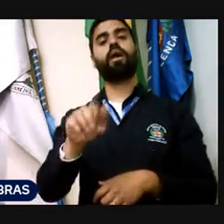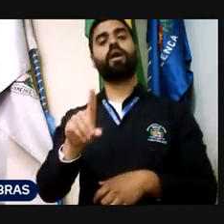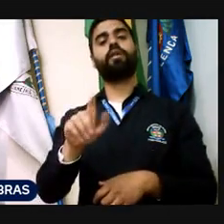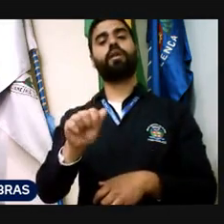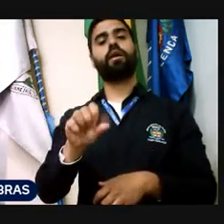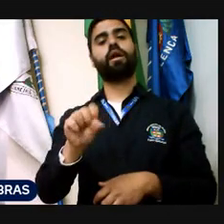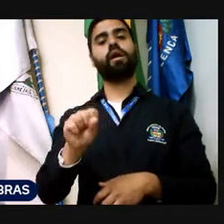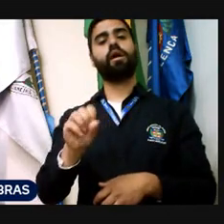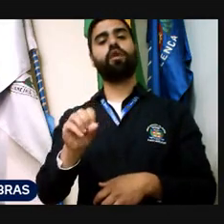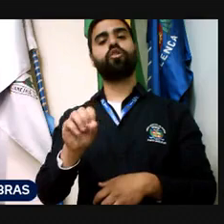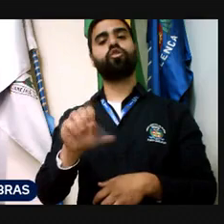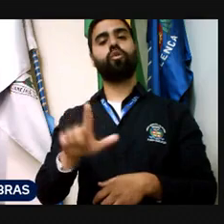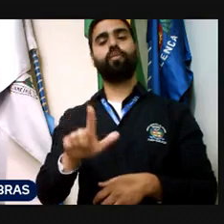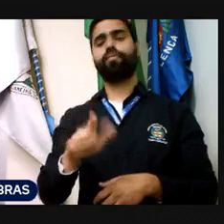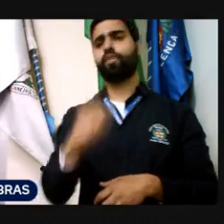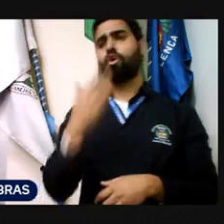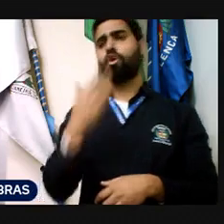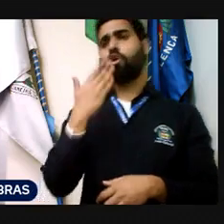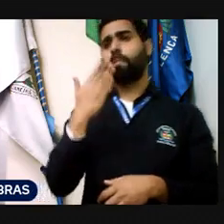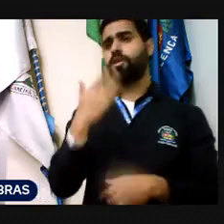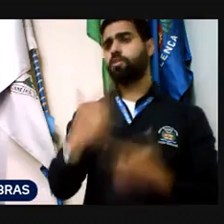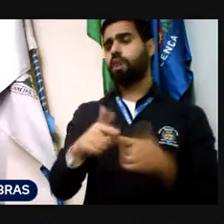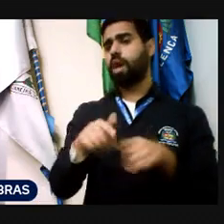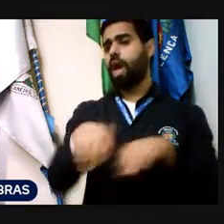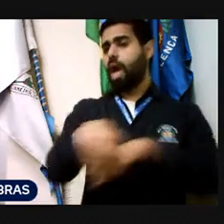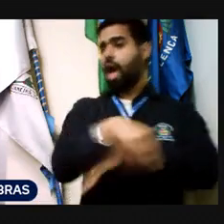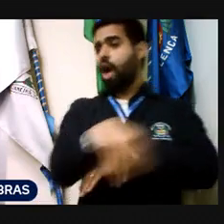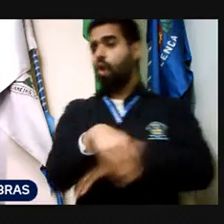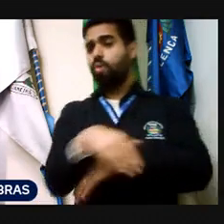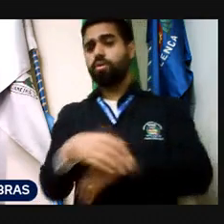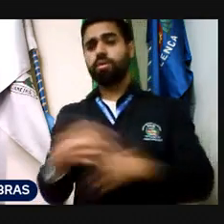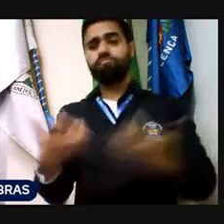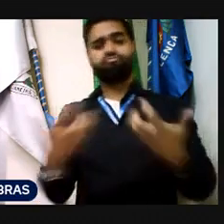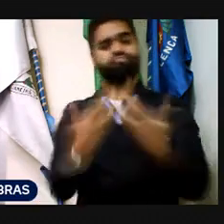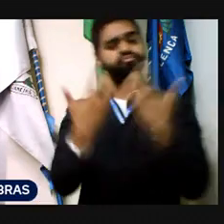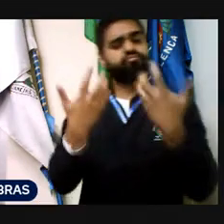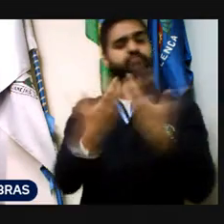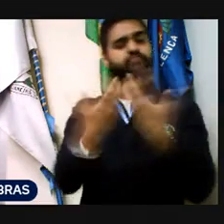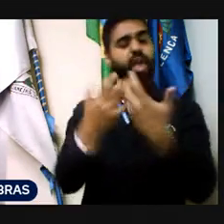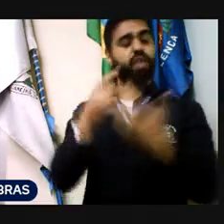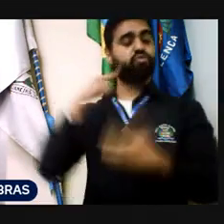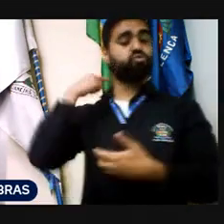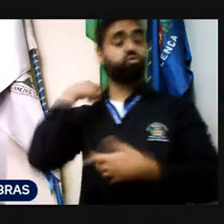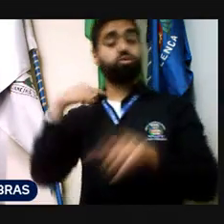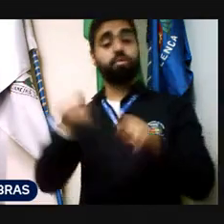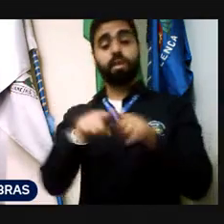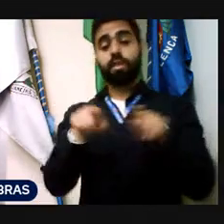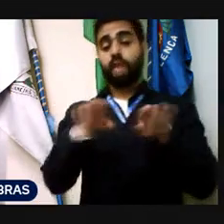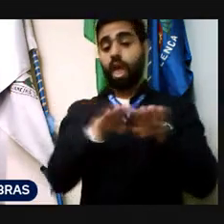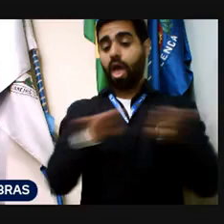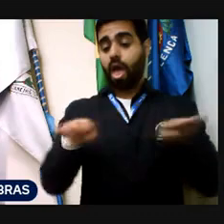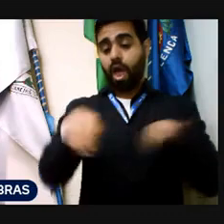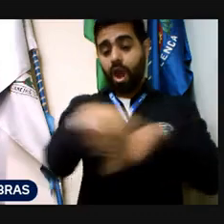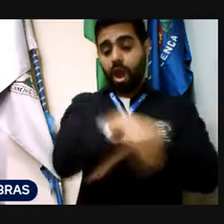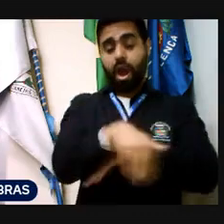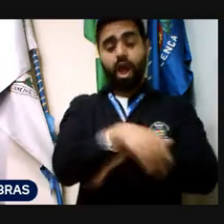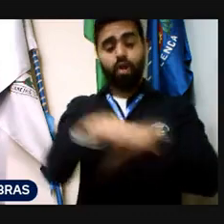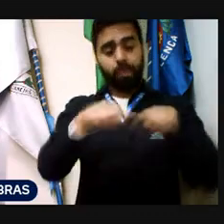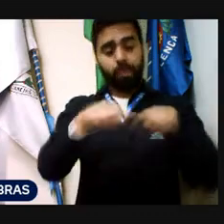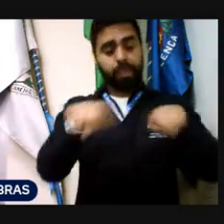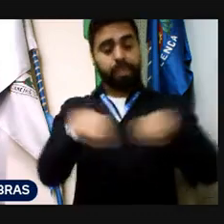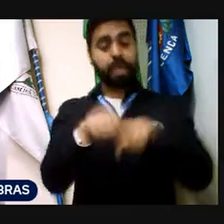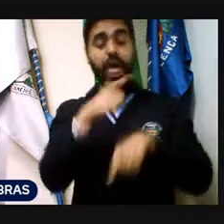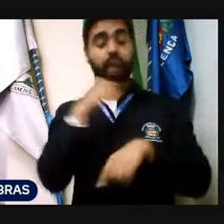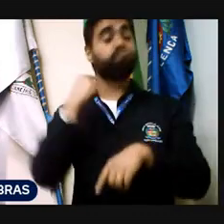Tal pedido se justifica, pois as ruas referidas do bairro encontram-se com um mato alto, algumas com bueiros entupidos, outras precisando de capina e outras de um